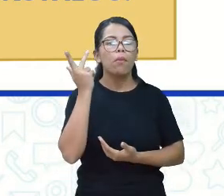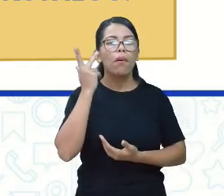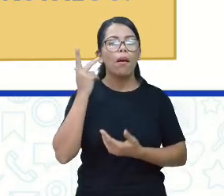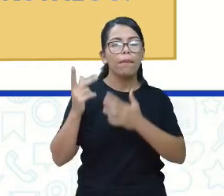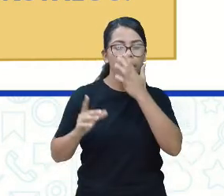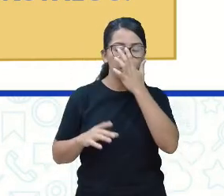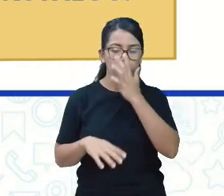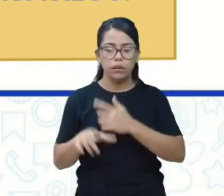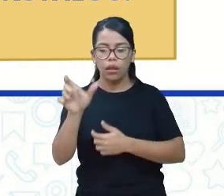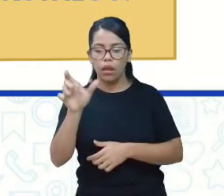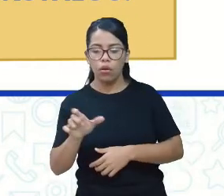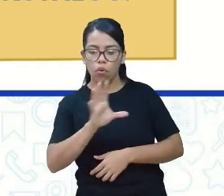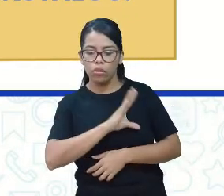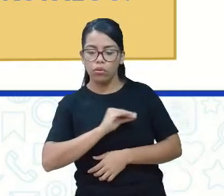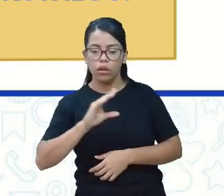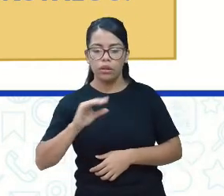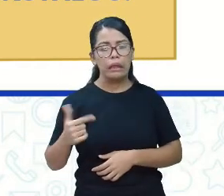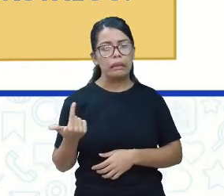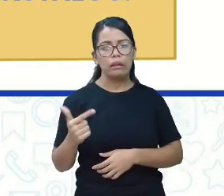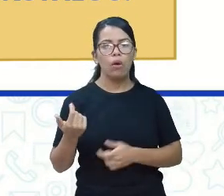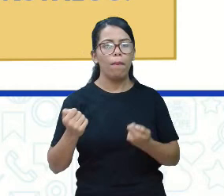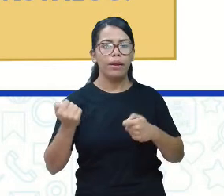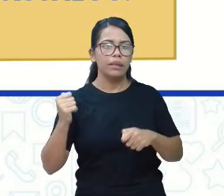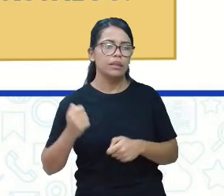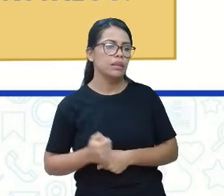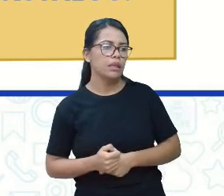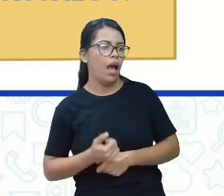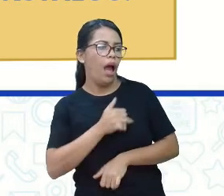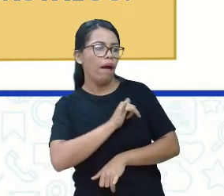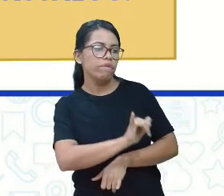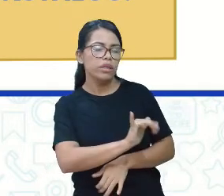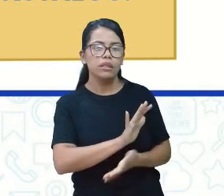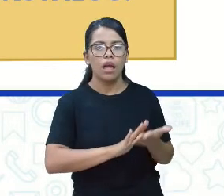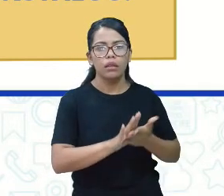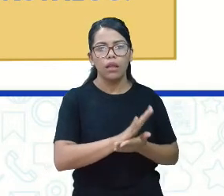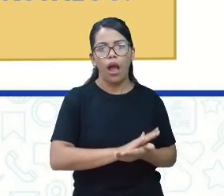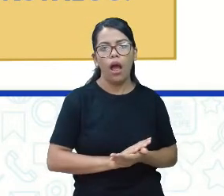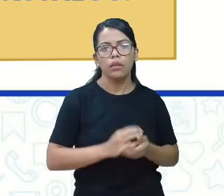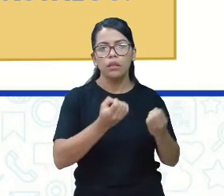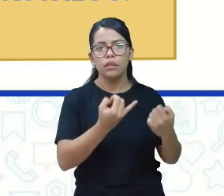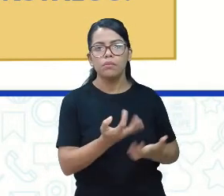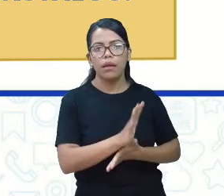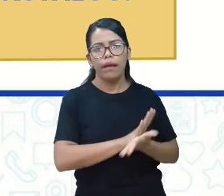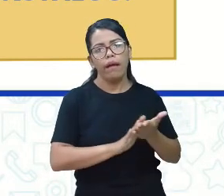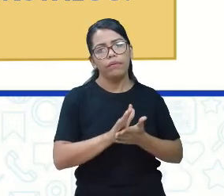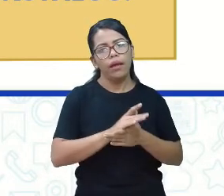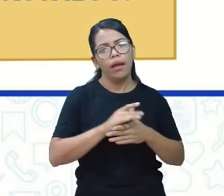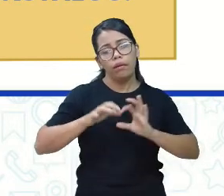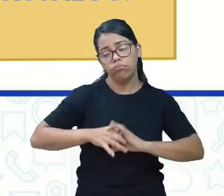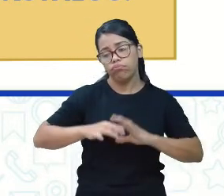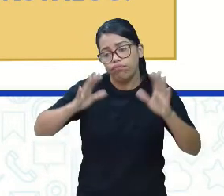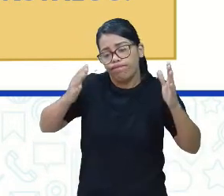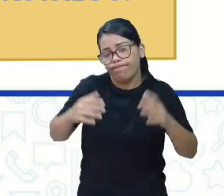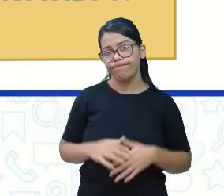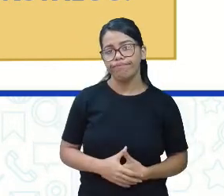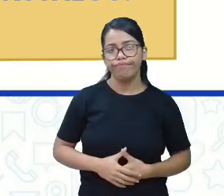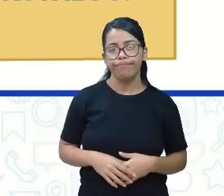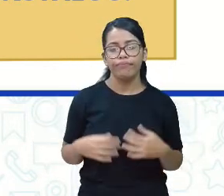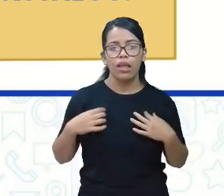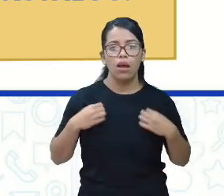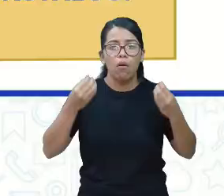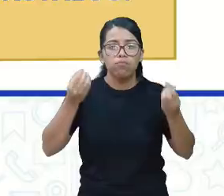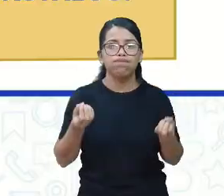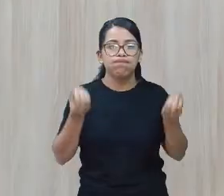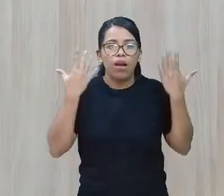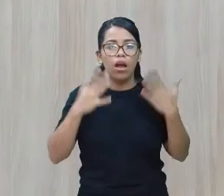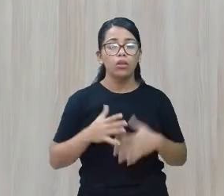de sua rotina diária, vindo a procurar os pais ou responsáveis apenas quando o problema já se instalou. É